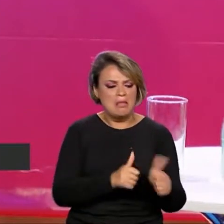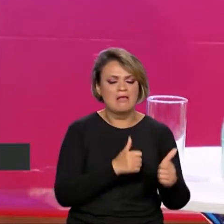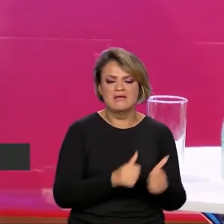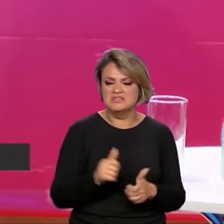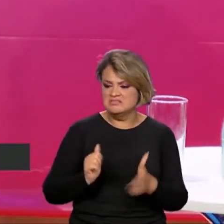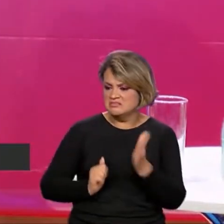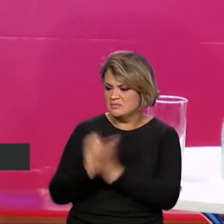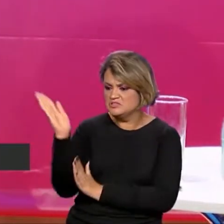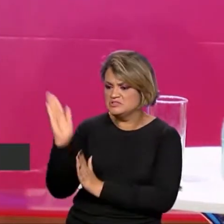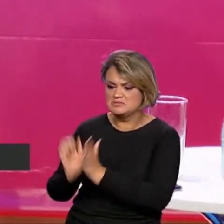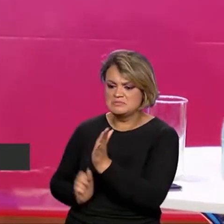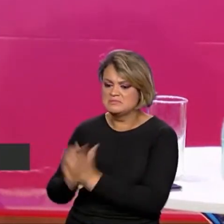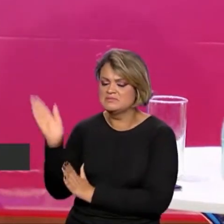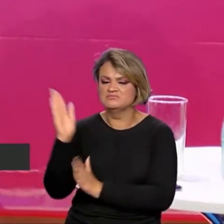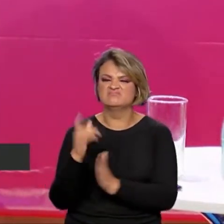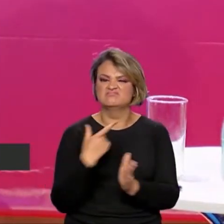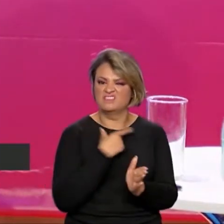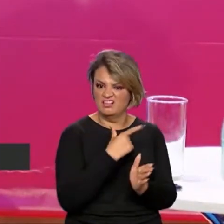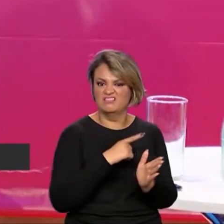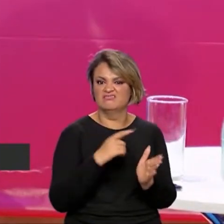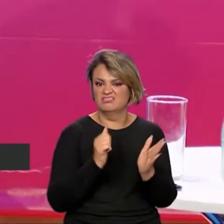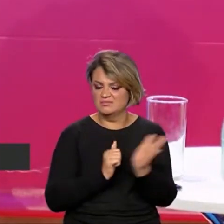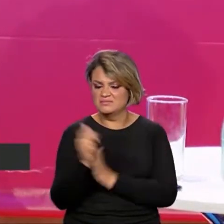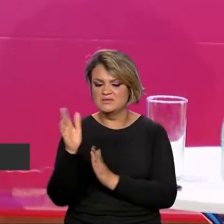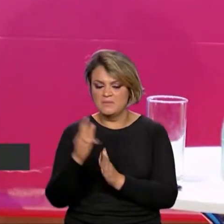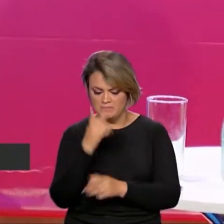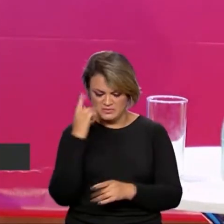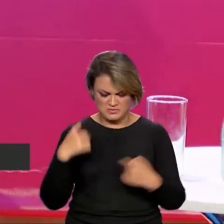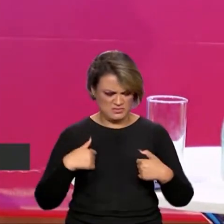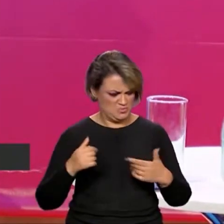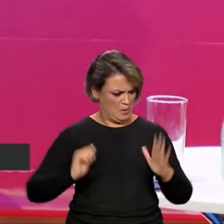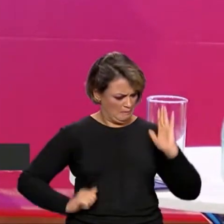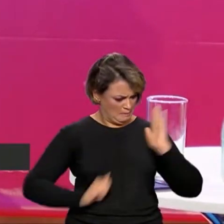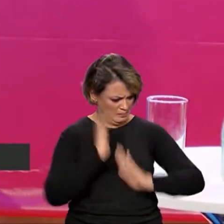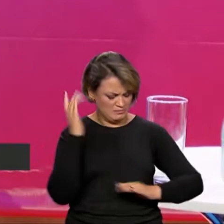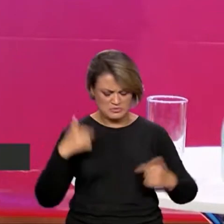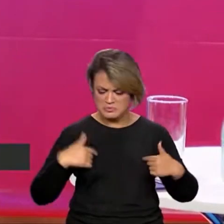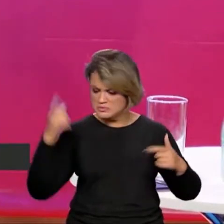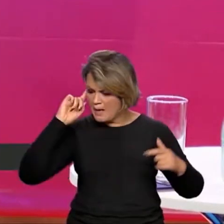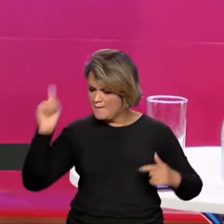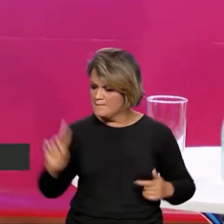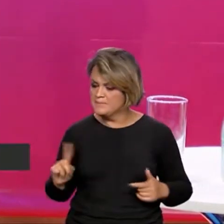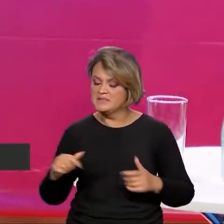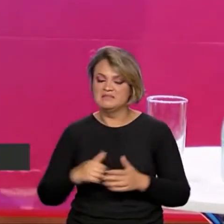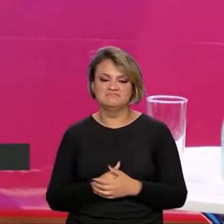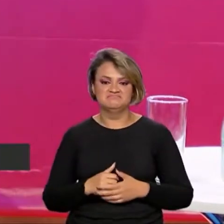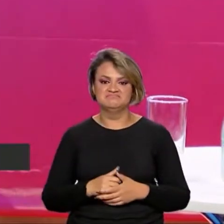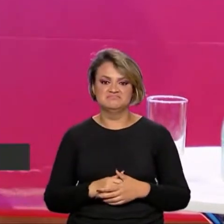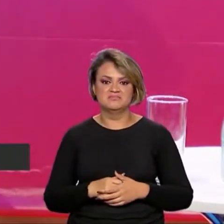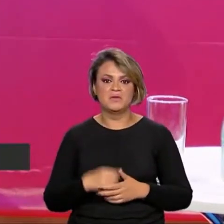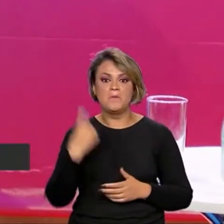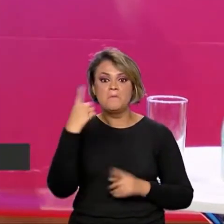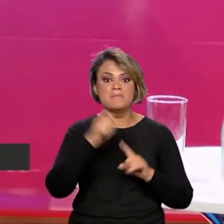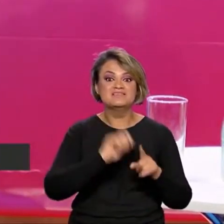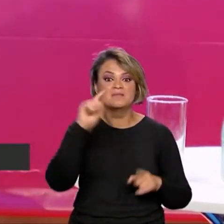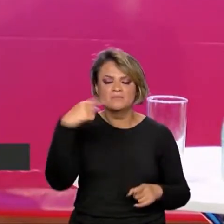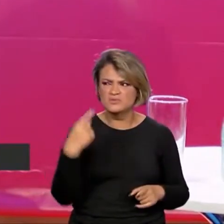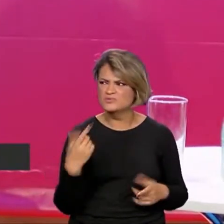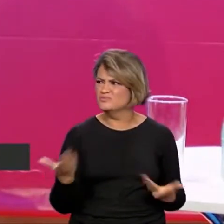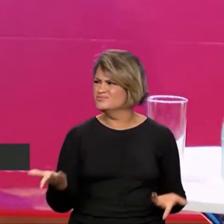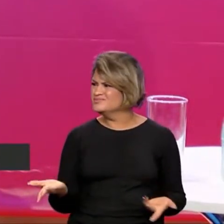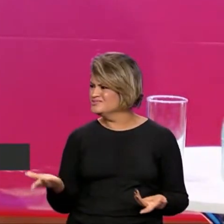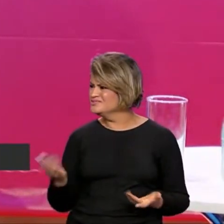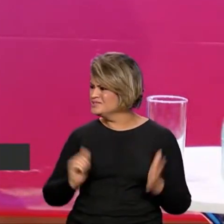sumárias, servidores que descobriram que estavam exonerados, um